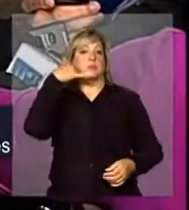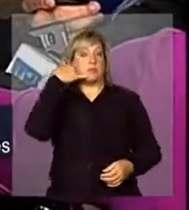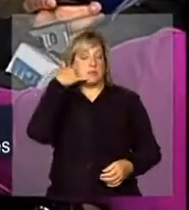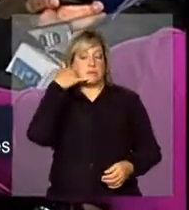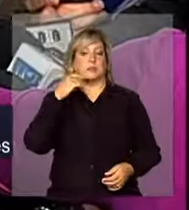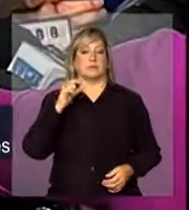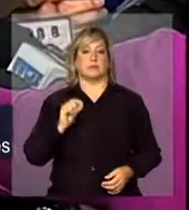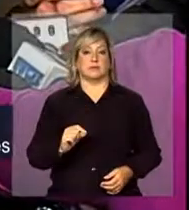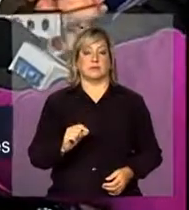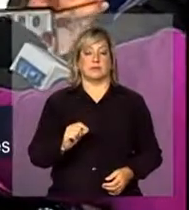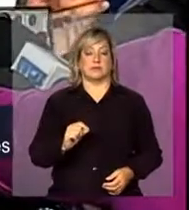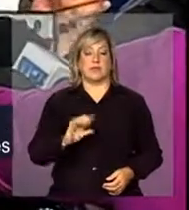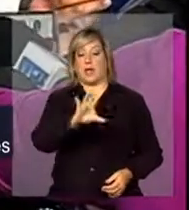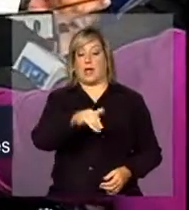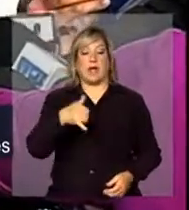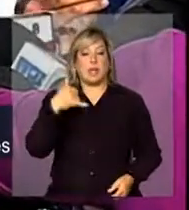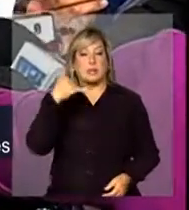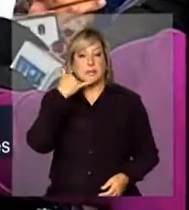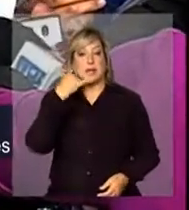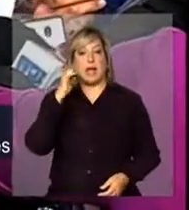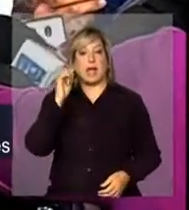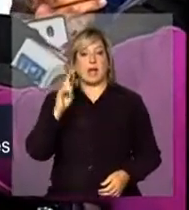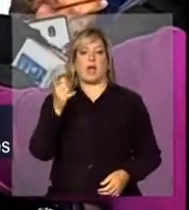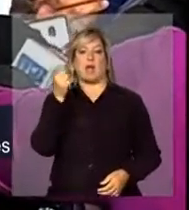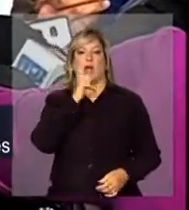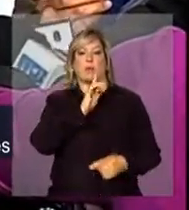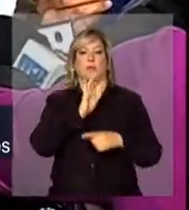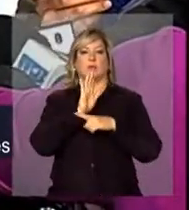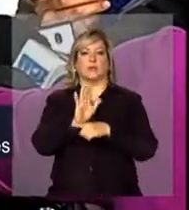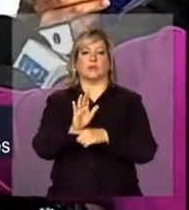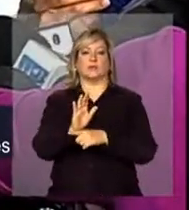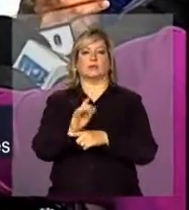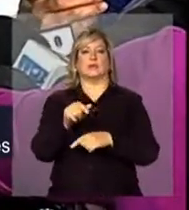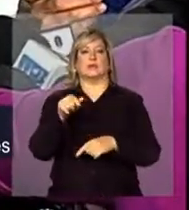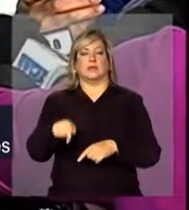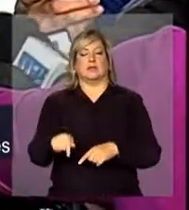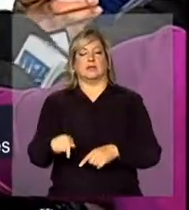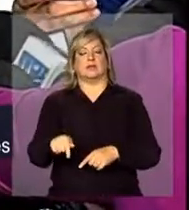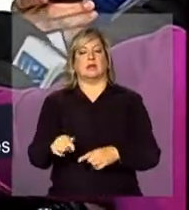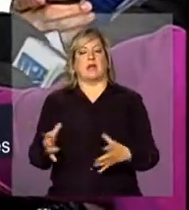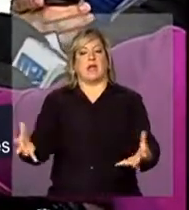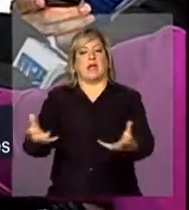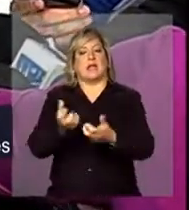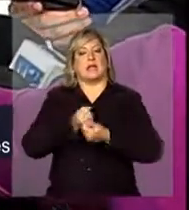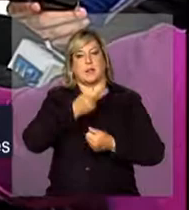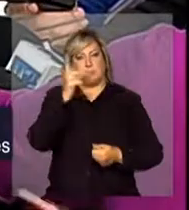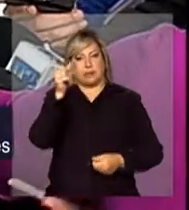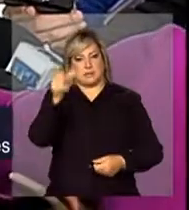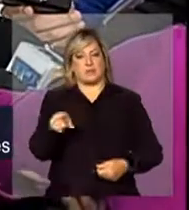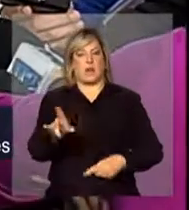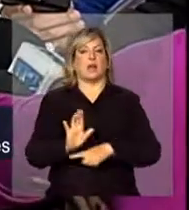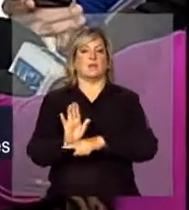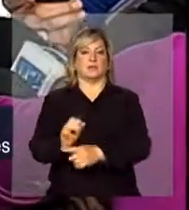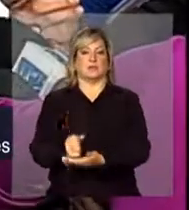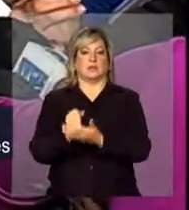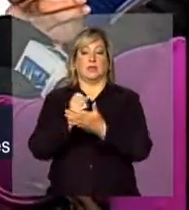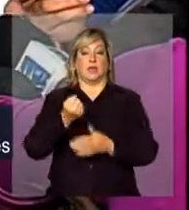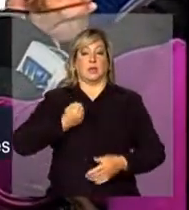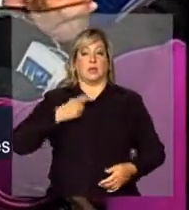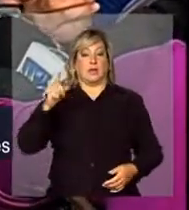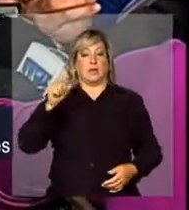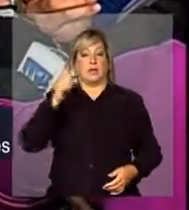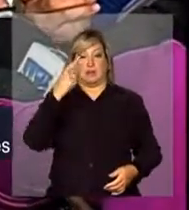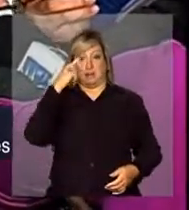que atende o telefone, é acionado perfeitamente para o serviço de acolhimento. E em relação aos números, na Espanha tem